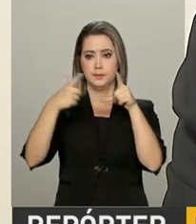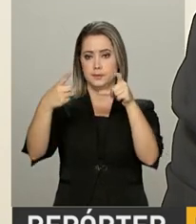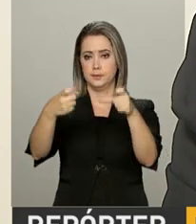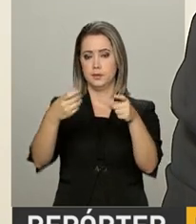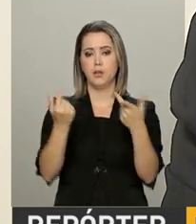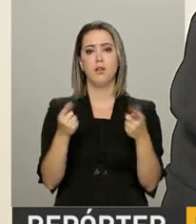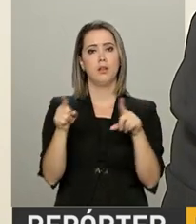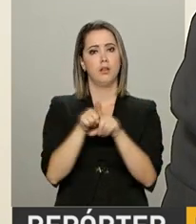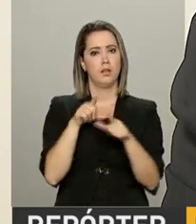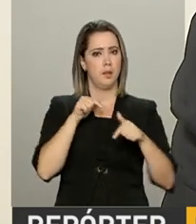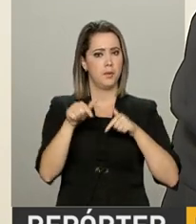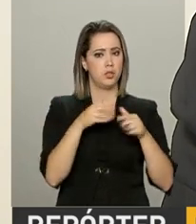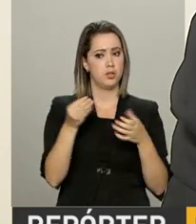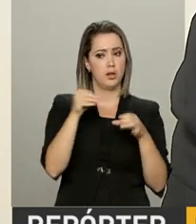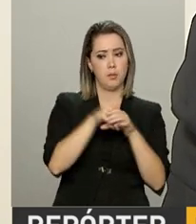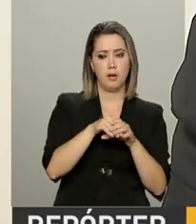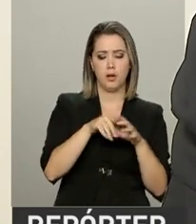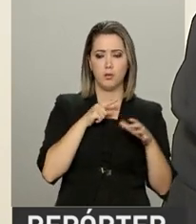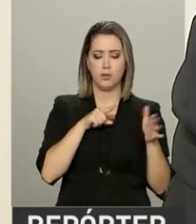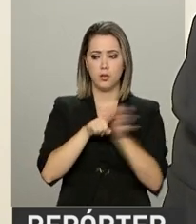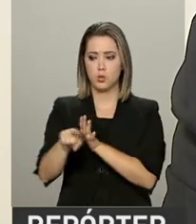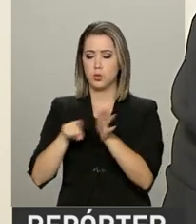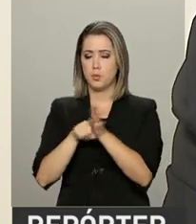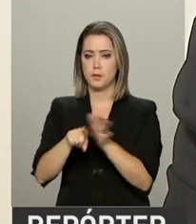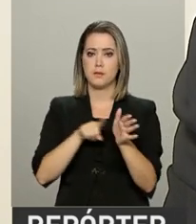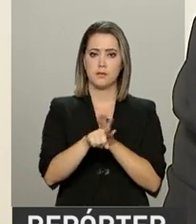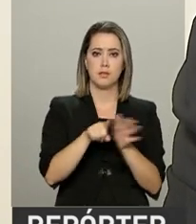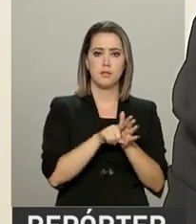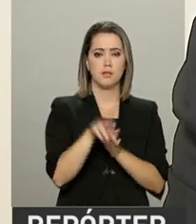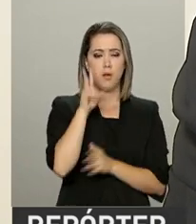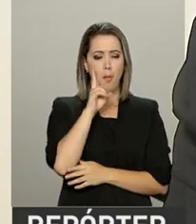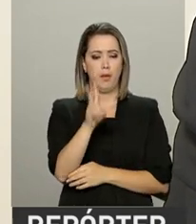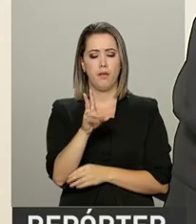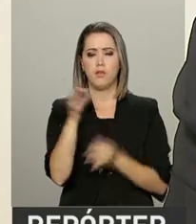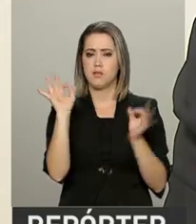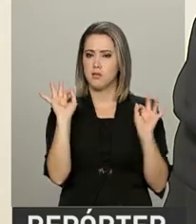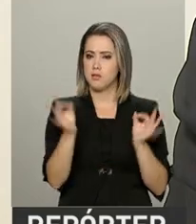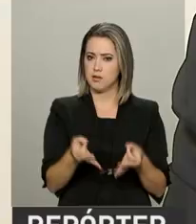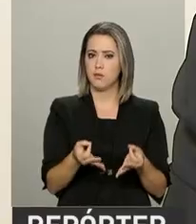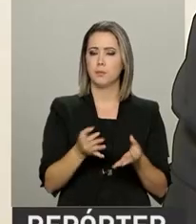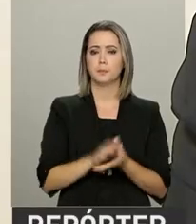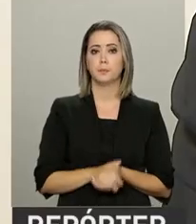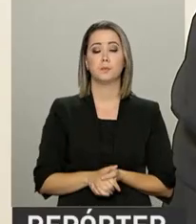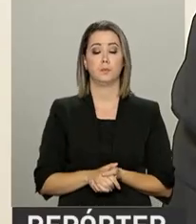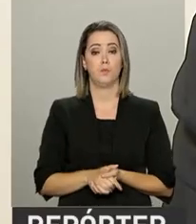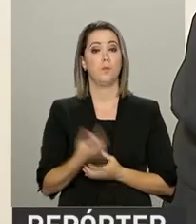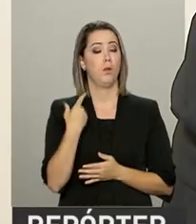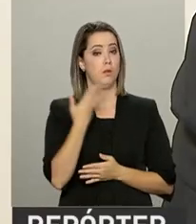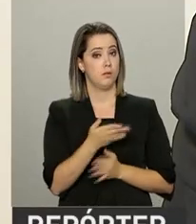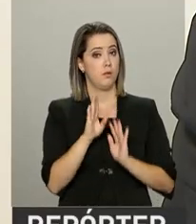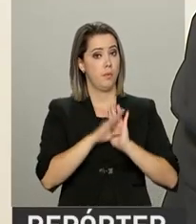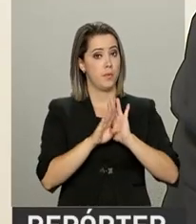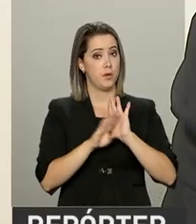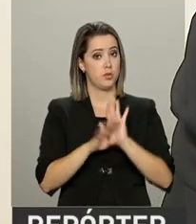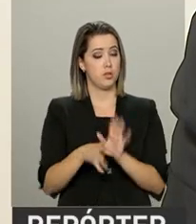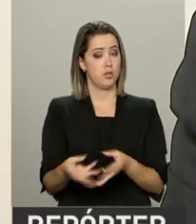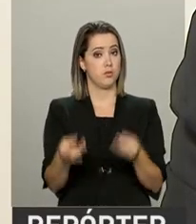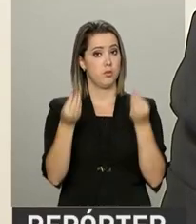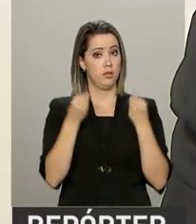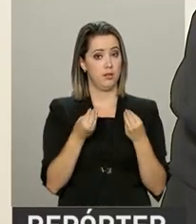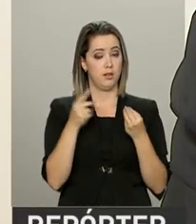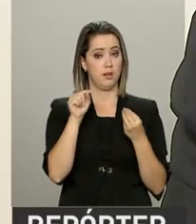né de trabalhos de Campo paraa validação desse imageamento que vai ser feito esse é um projeto que